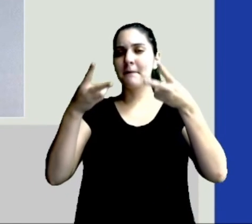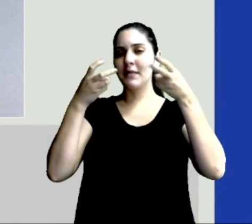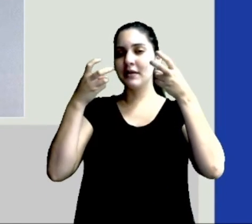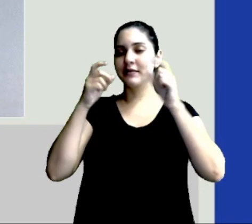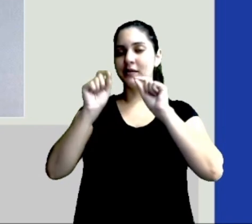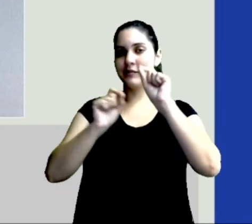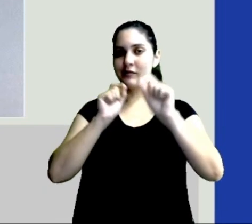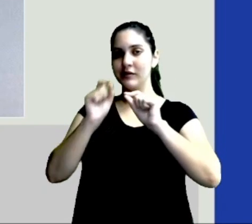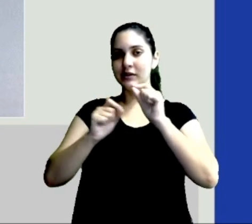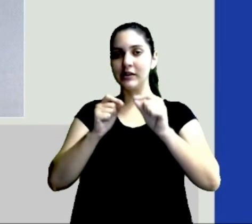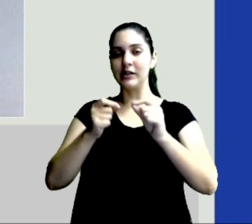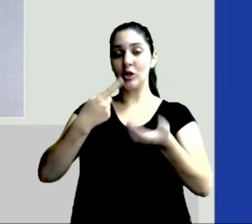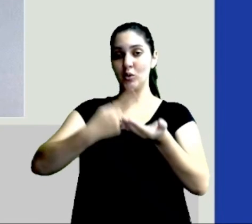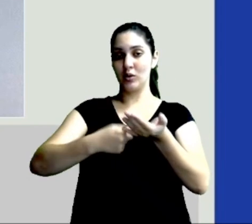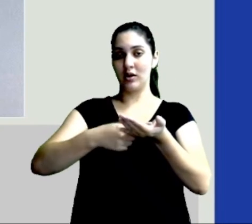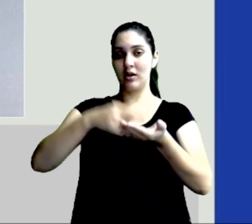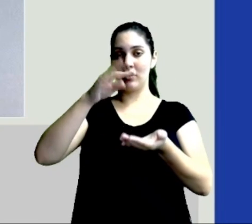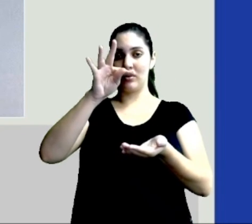Tordesilhas foi de